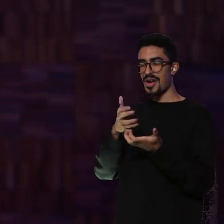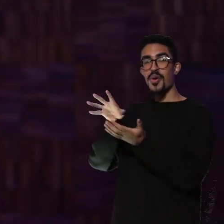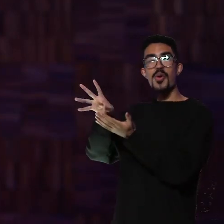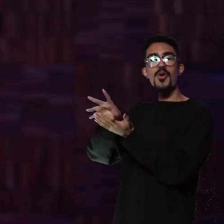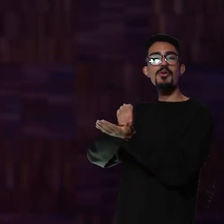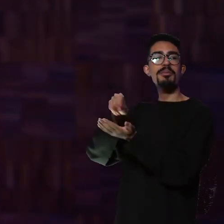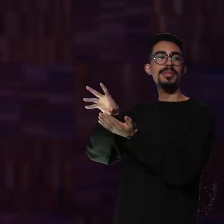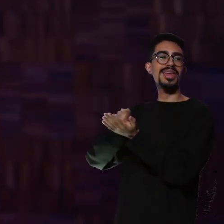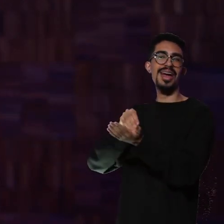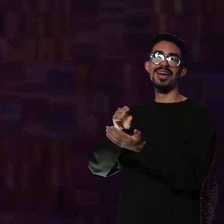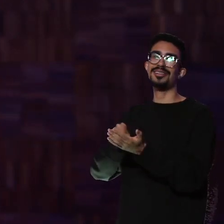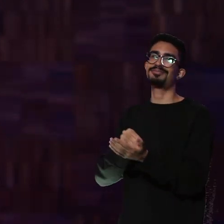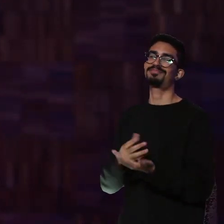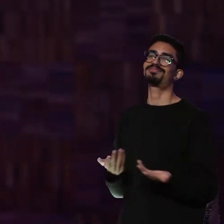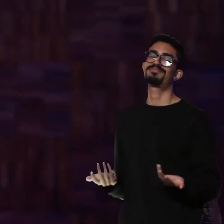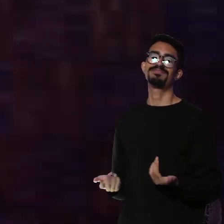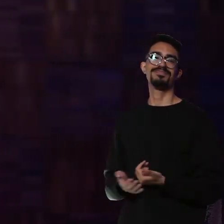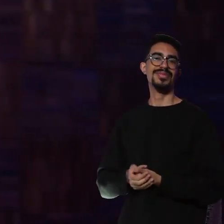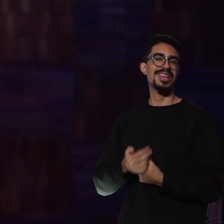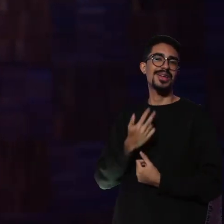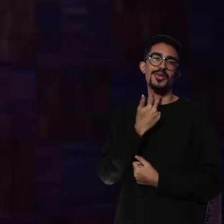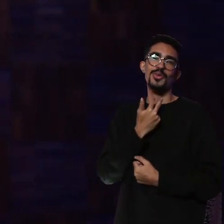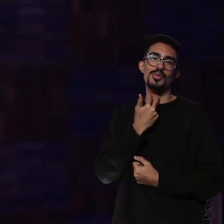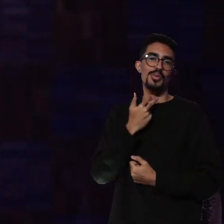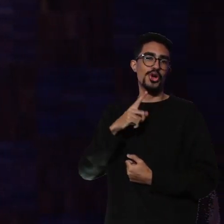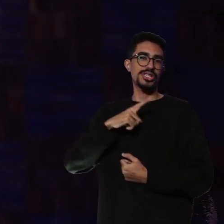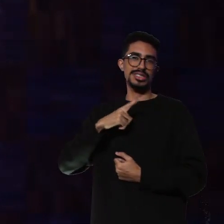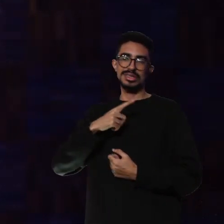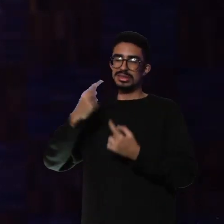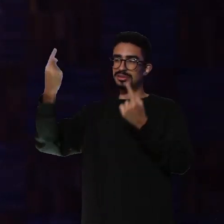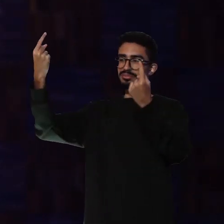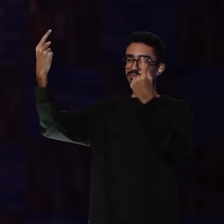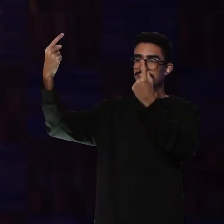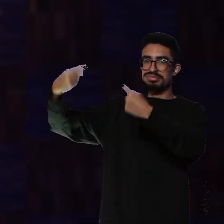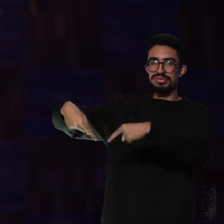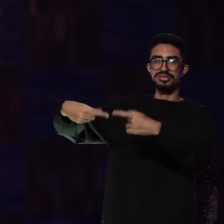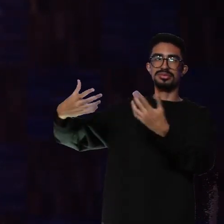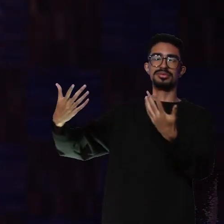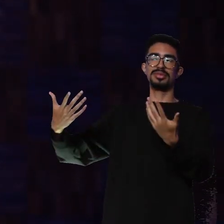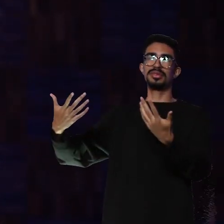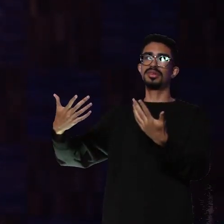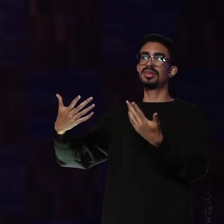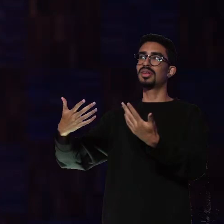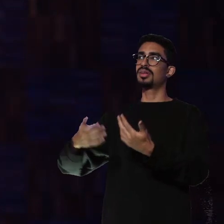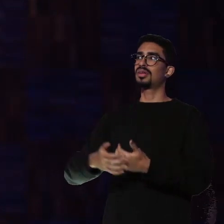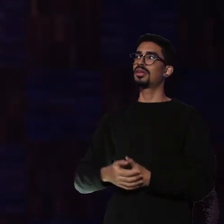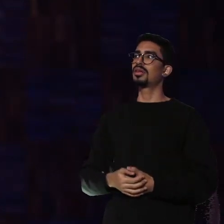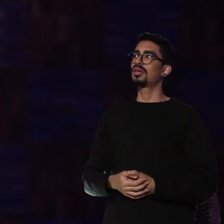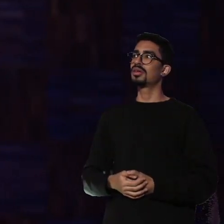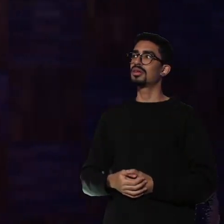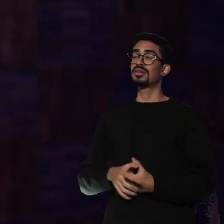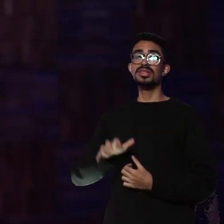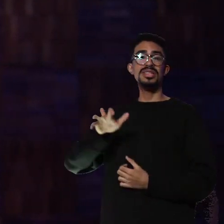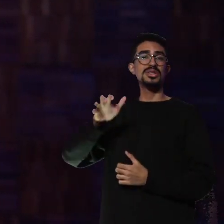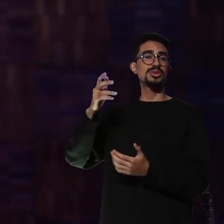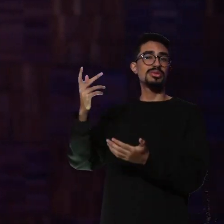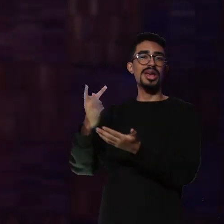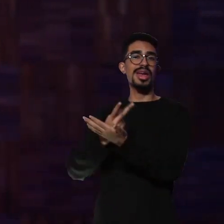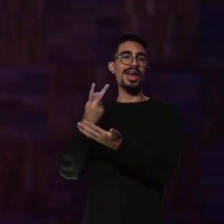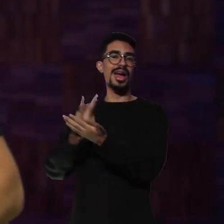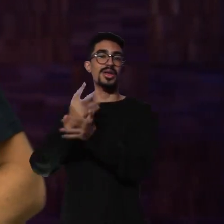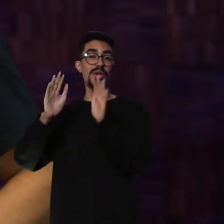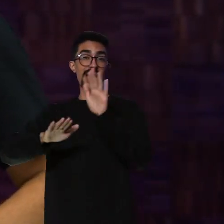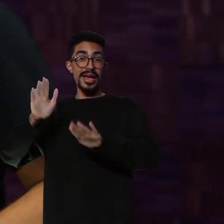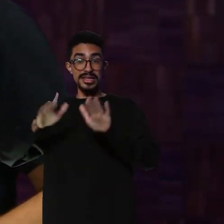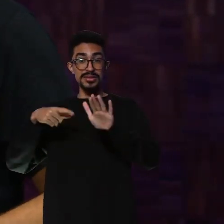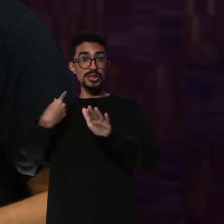competição, desavença, isso é um veneno no corpo de Cristo. E muitas vezes não conseguimos tomar decisões sábias porque a